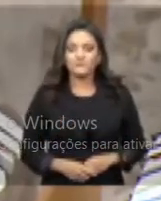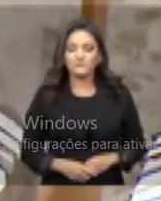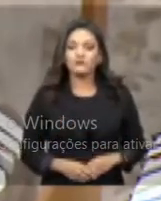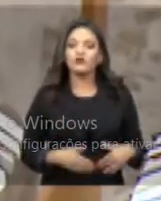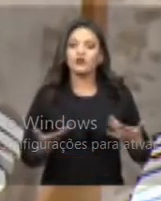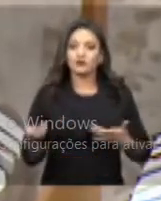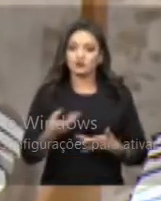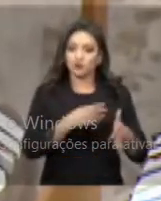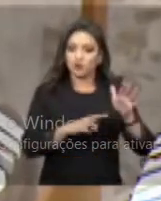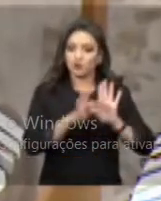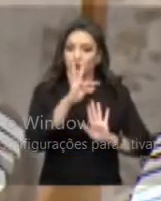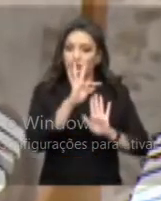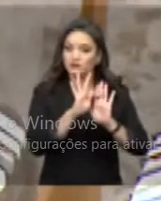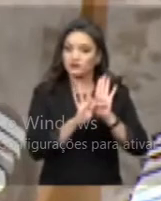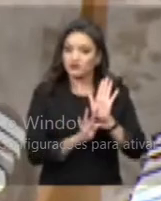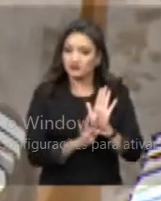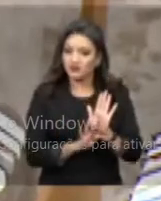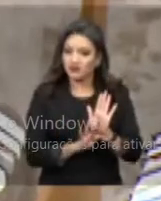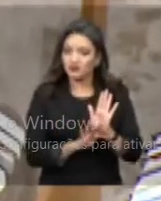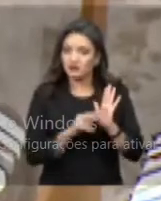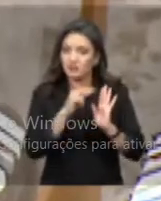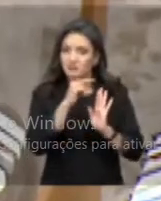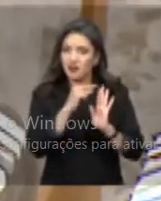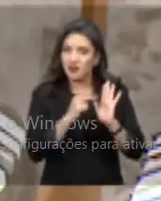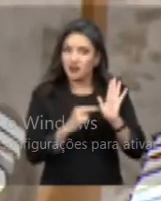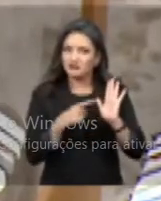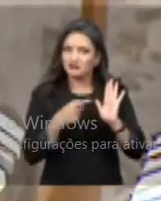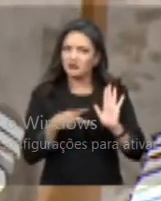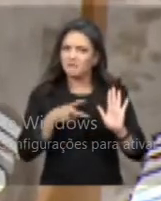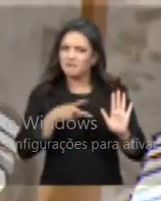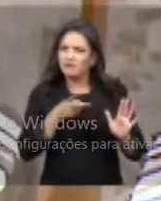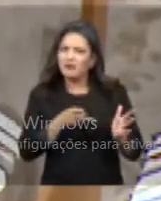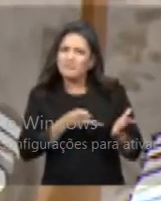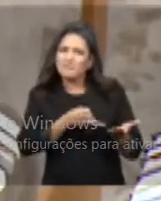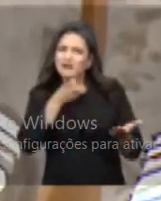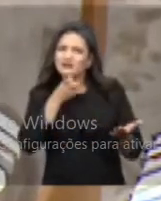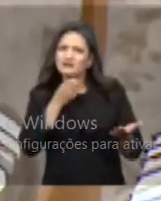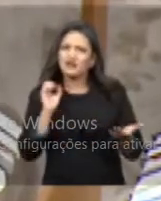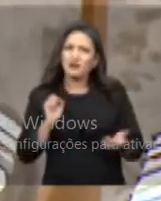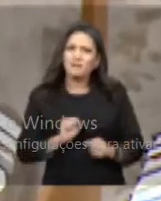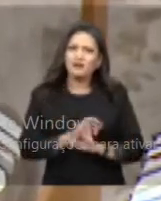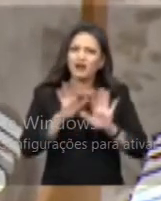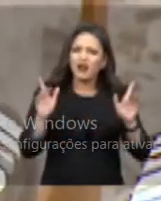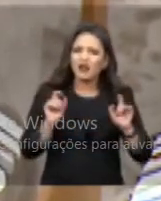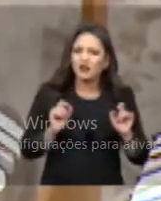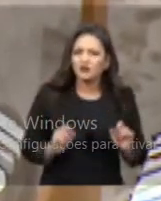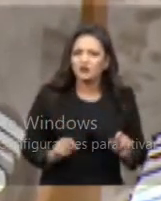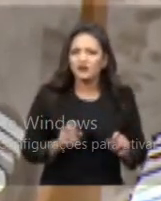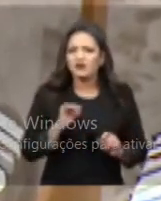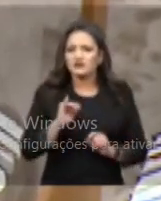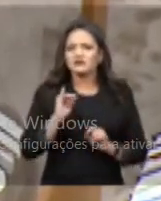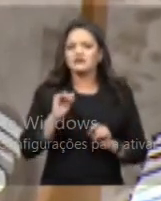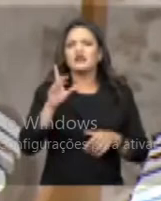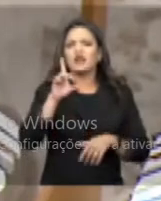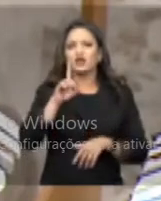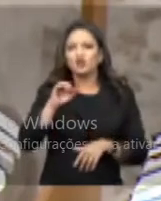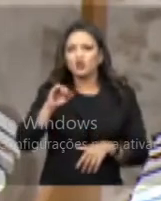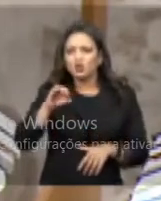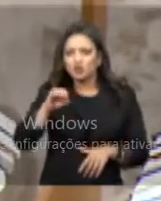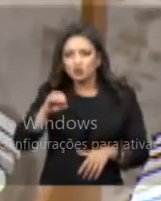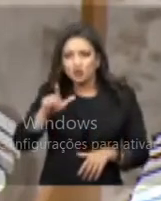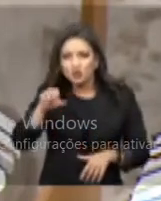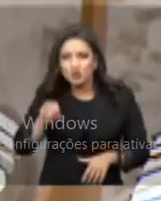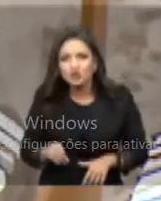redação deixa patente ser vedado presumir má-fé ou vontade dolosa,